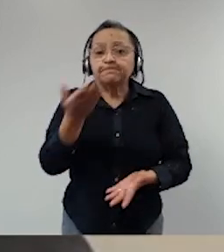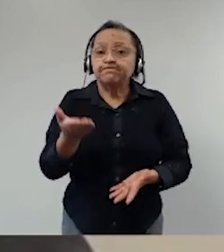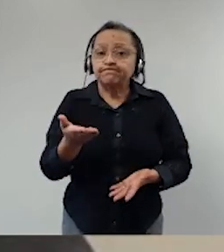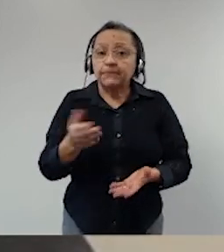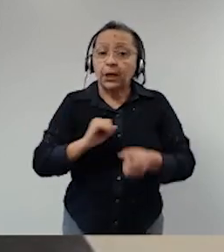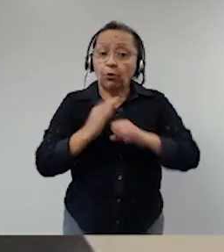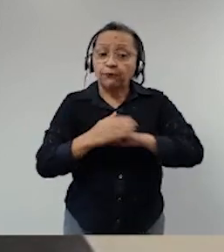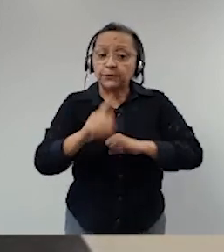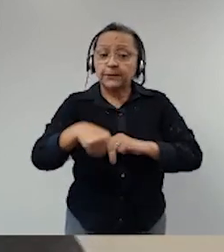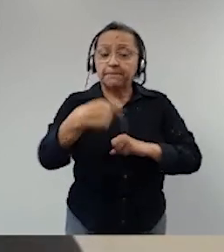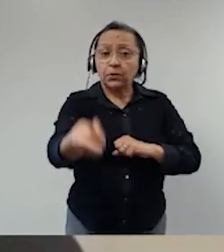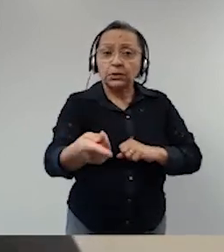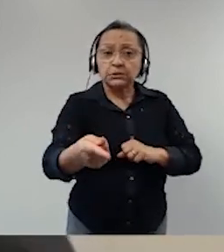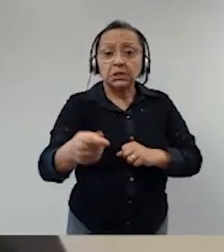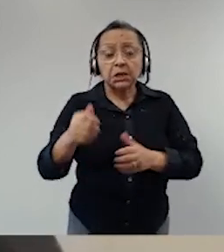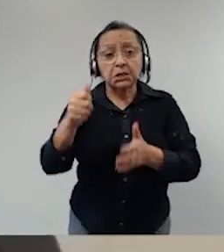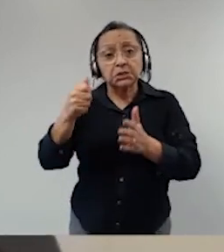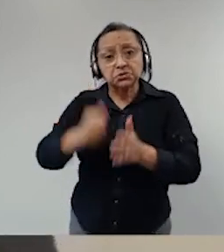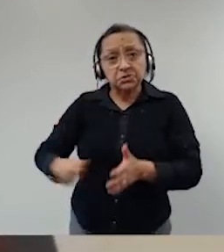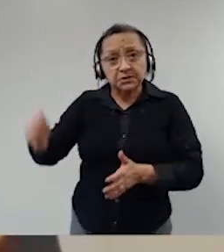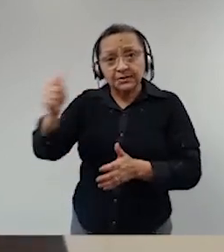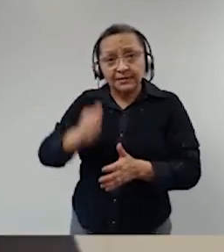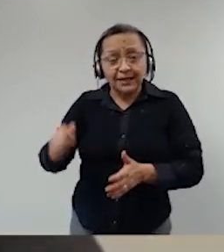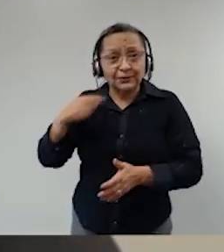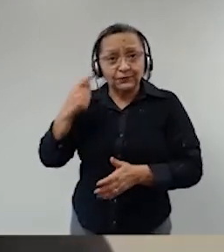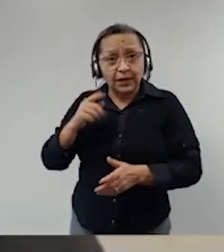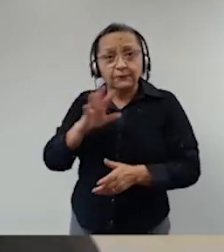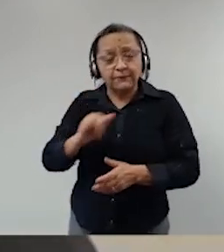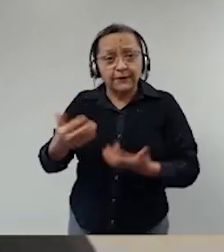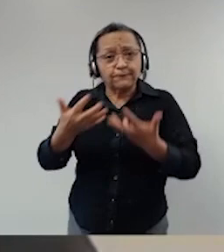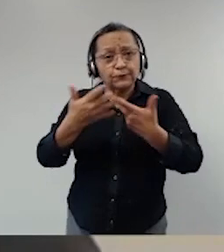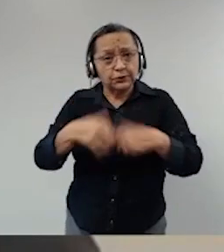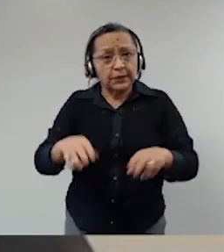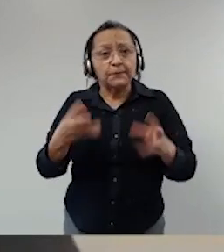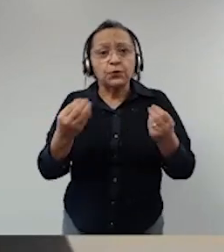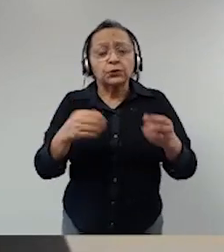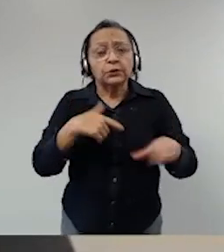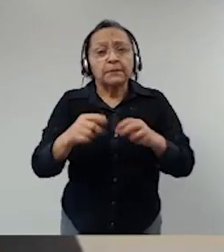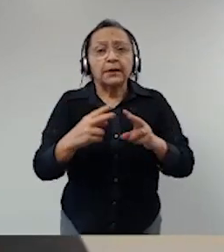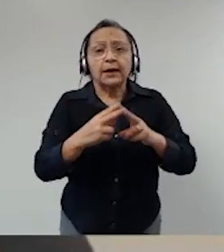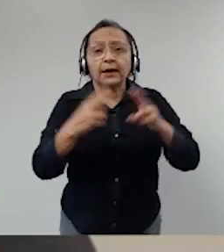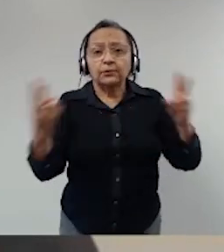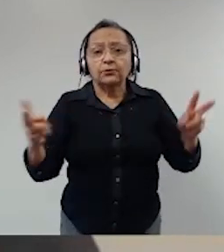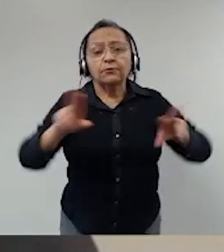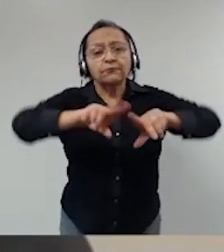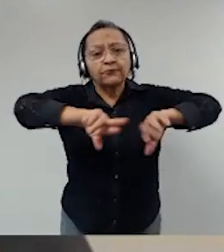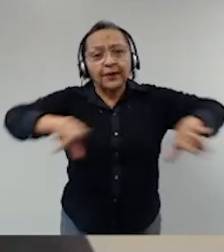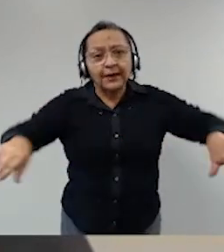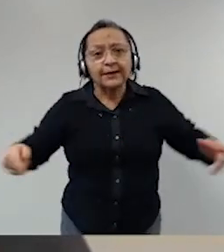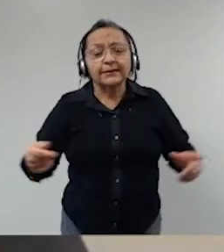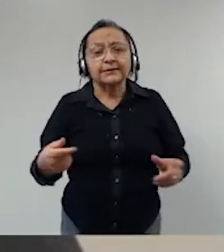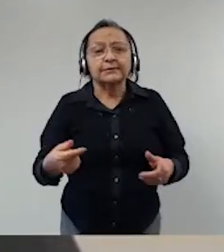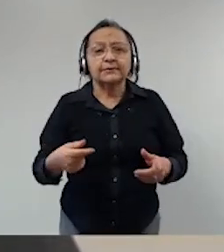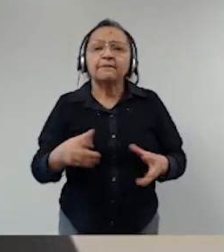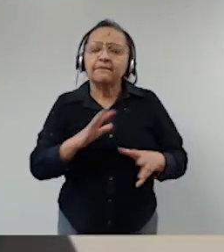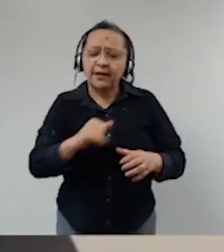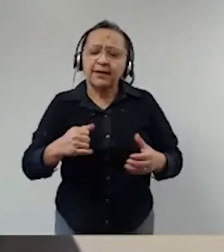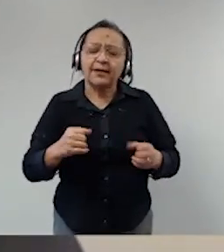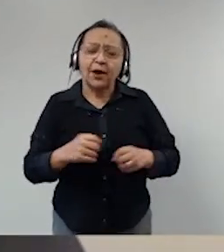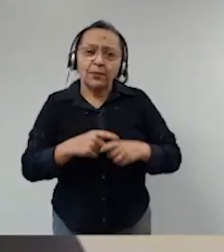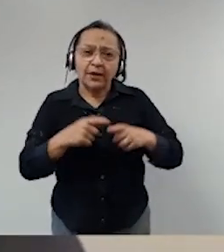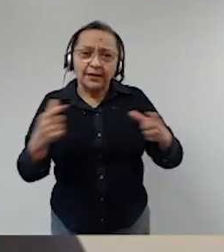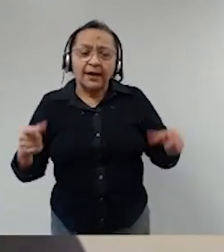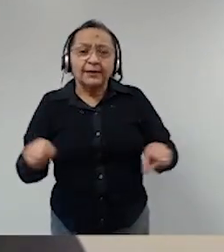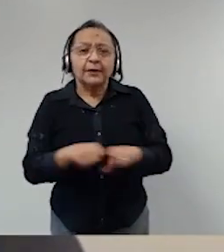as sociedades de advogados vão funcionar muito como um híbrido, a multidisciplinaridade vai aumentar, o investimento